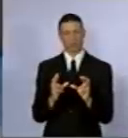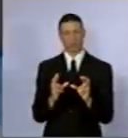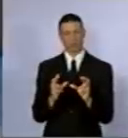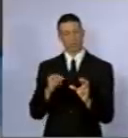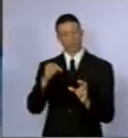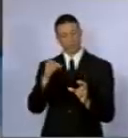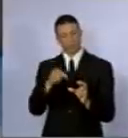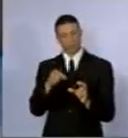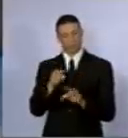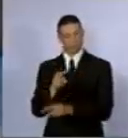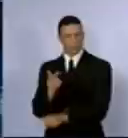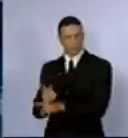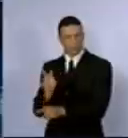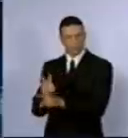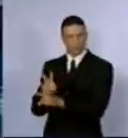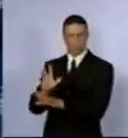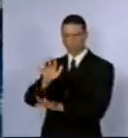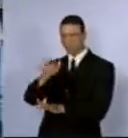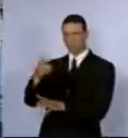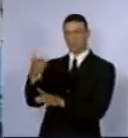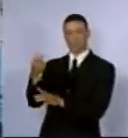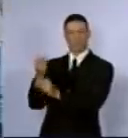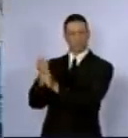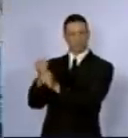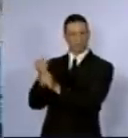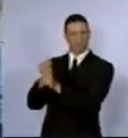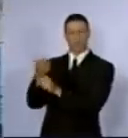nós vamos ter que esperar talvez duas décadas.